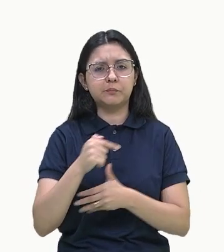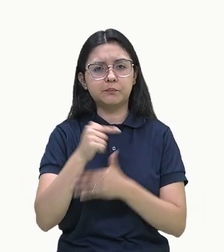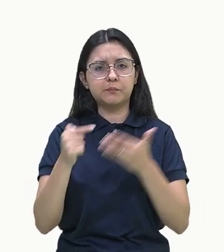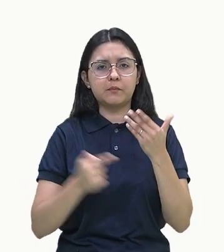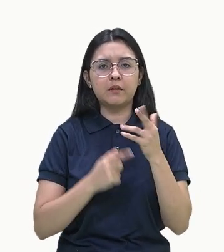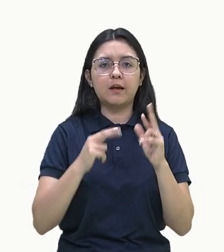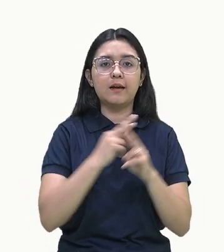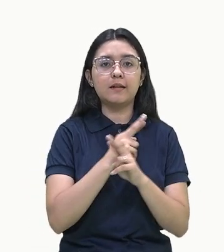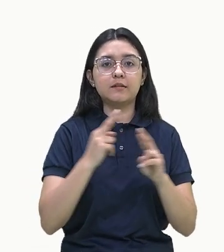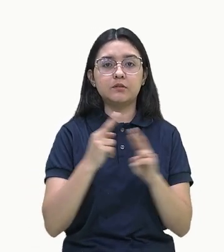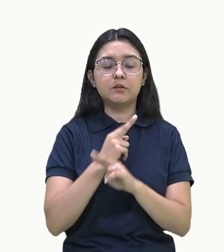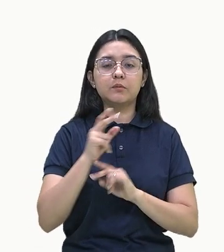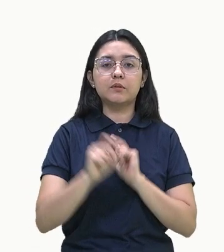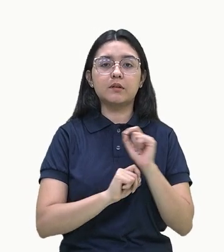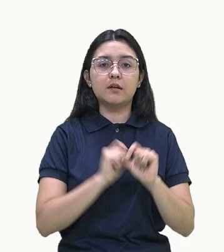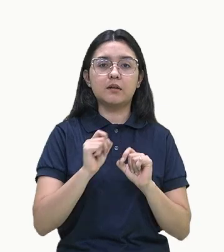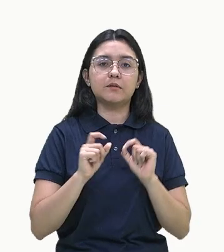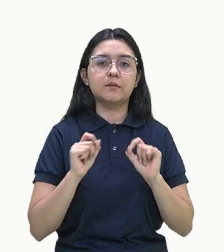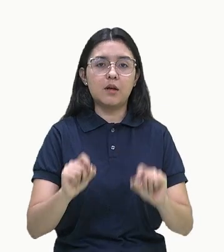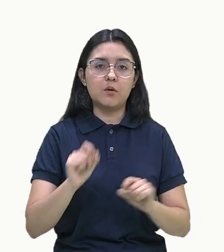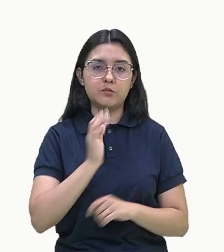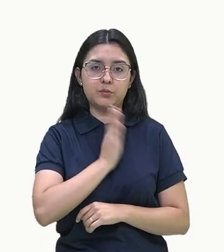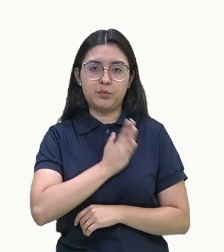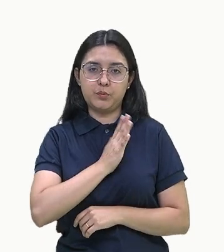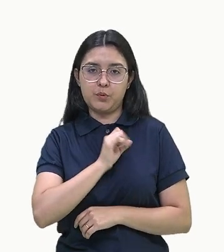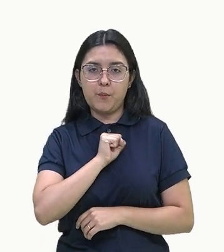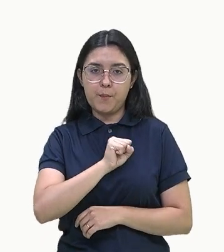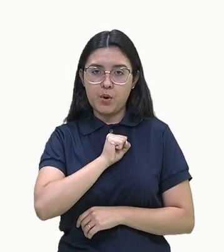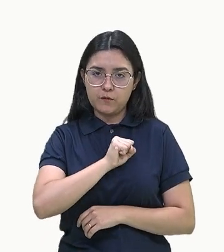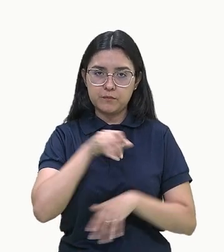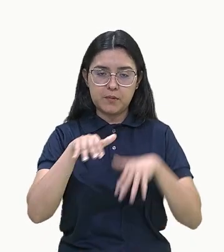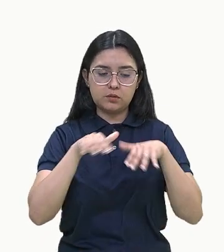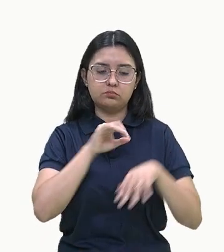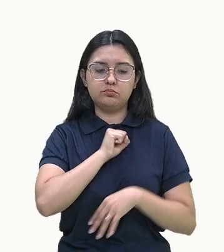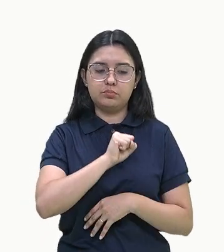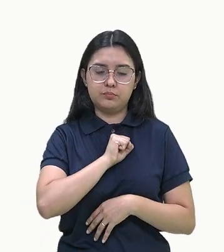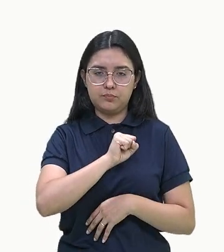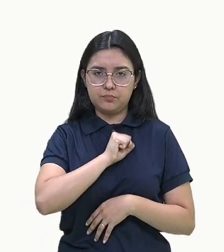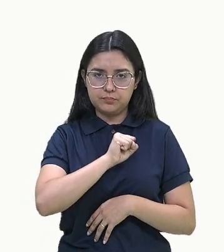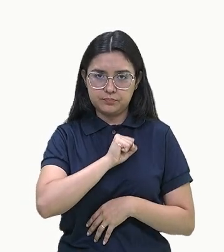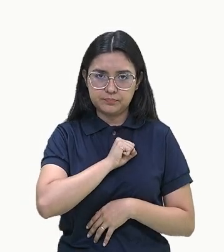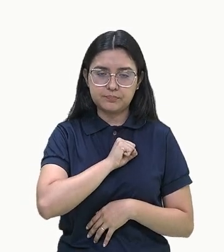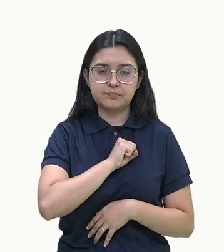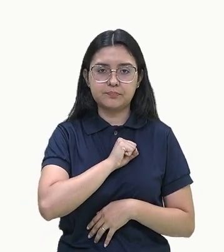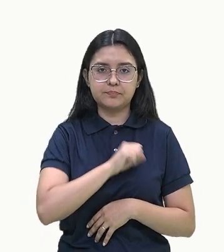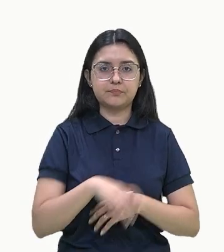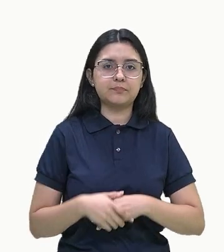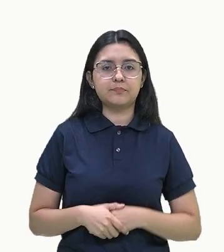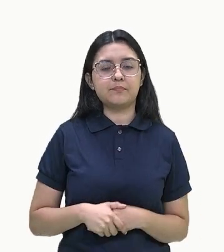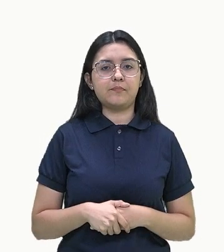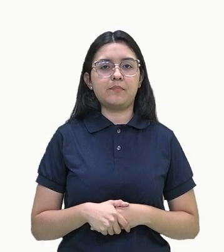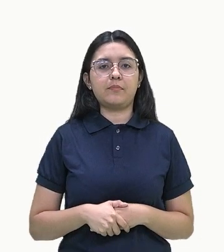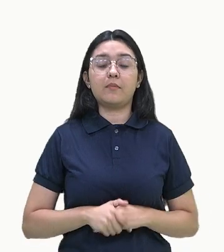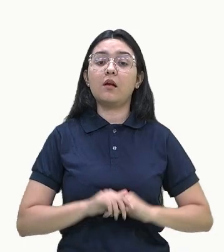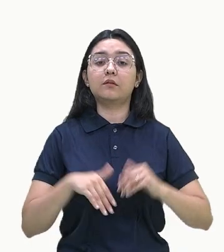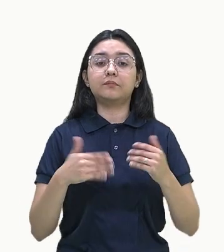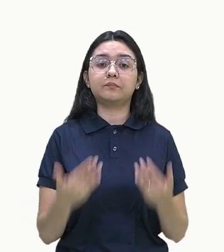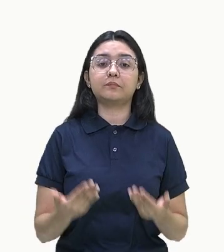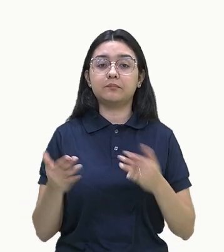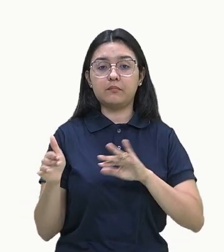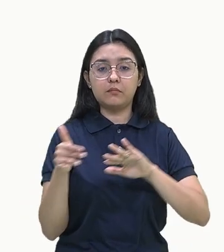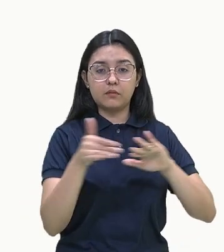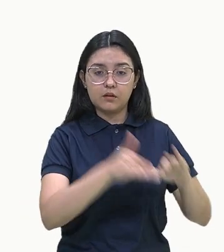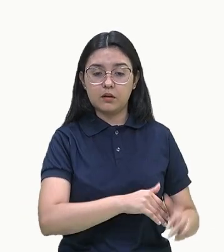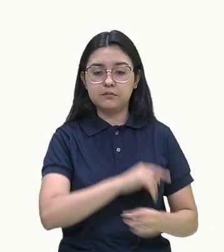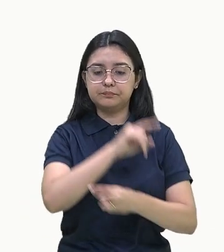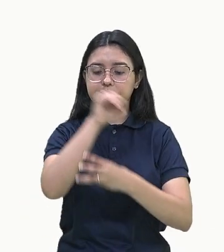está relacionado aos batimentos do coração, que é um tecido muscular. Vamos comentar agora do